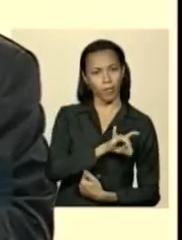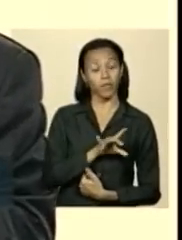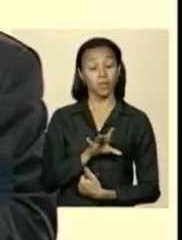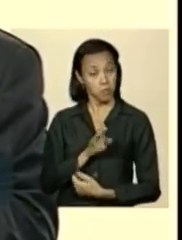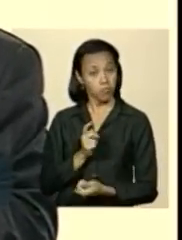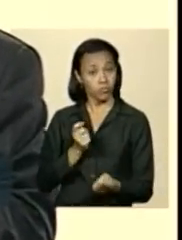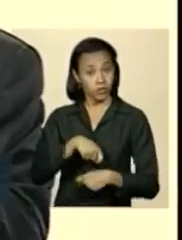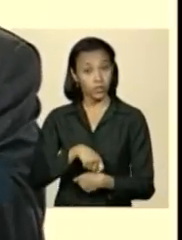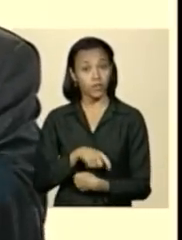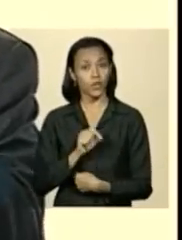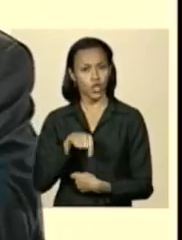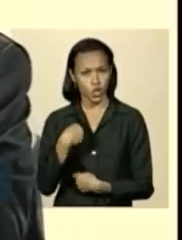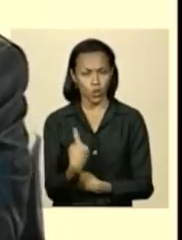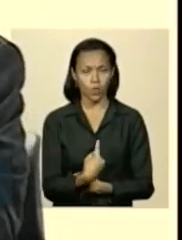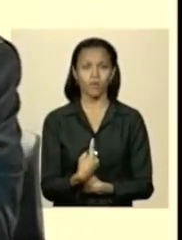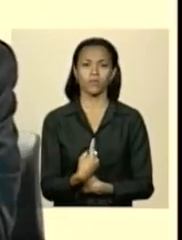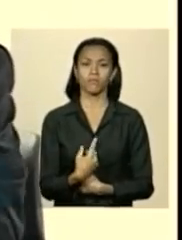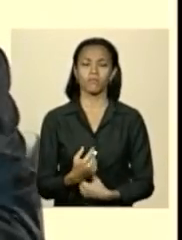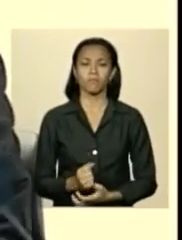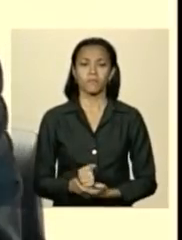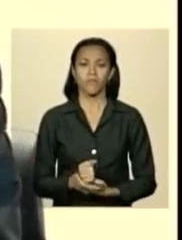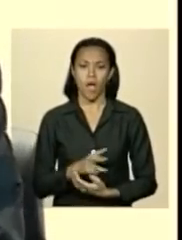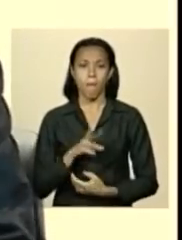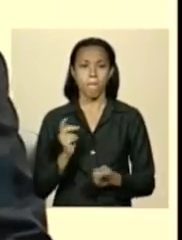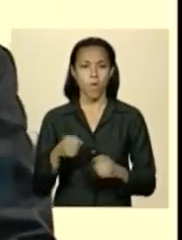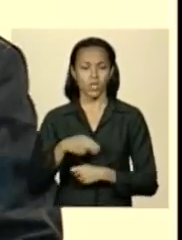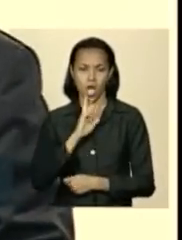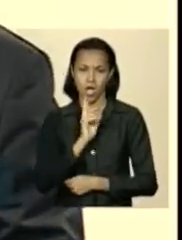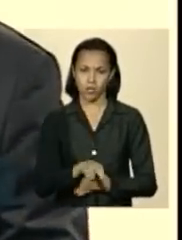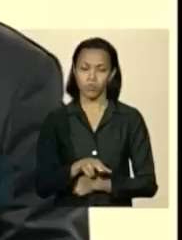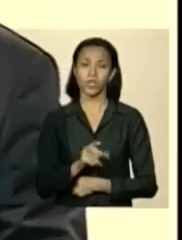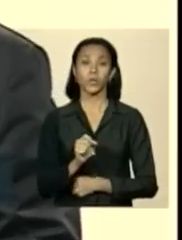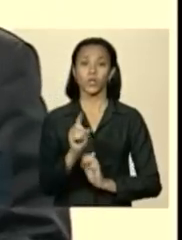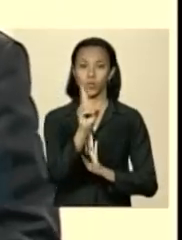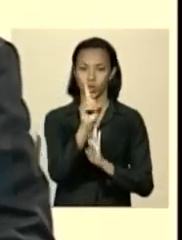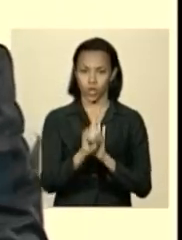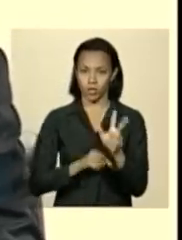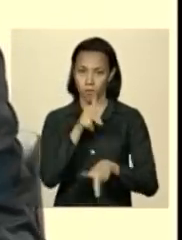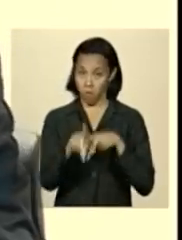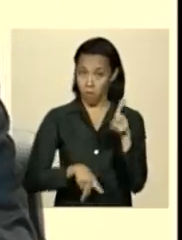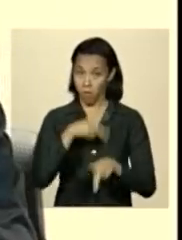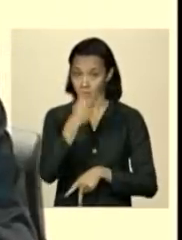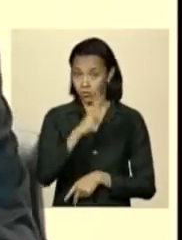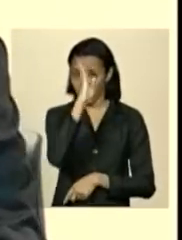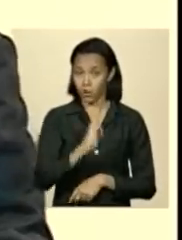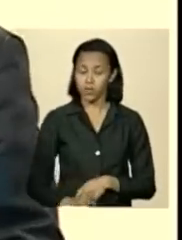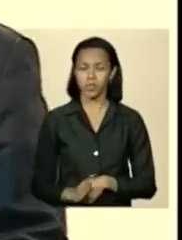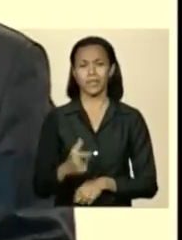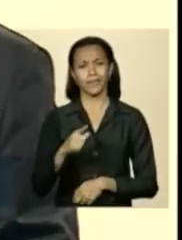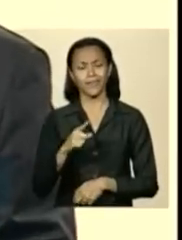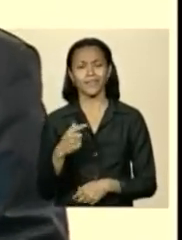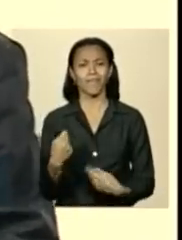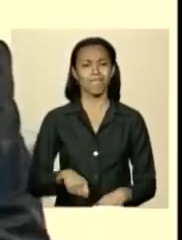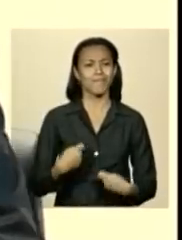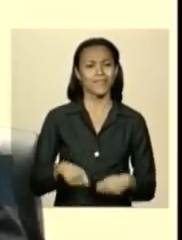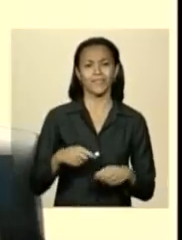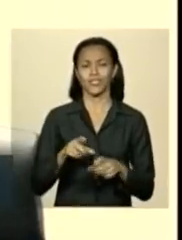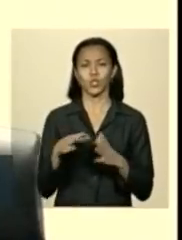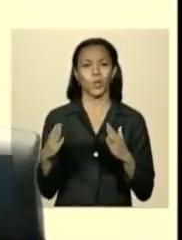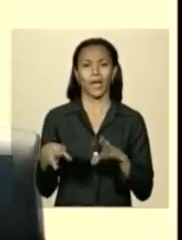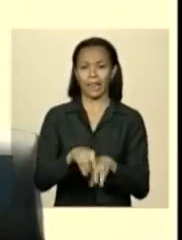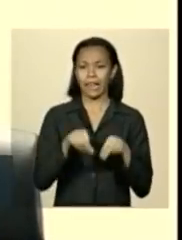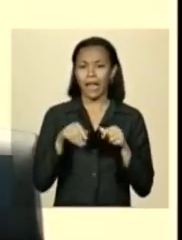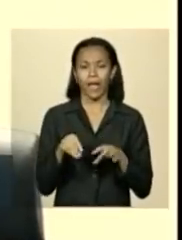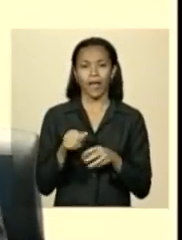gente possa crescentemente atender os direitos da população brasileira que está Desprovida de terra ou que